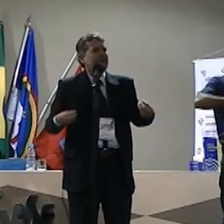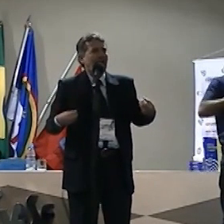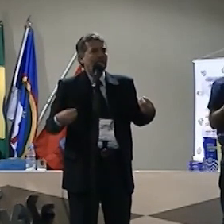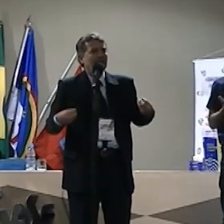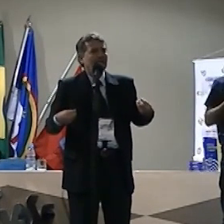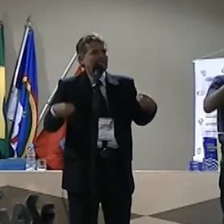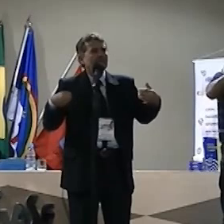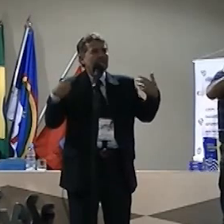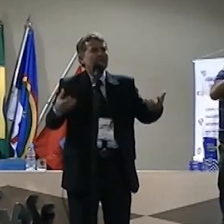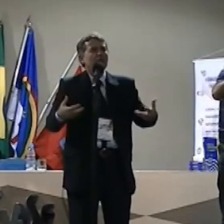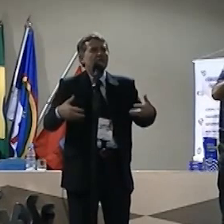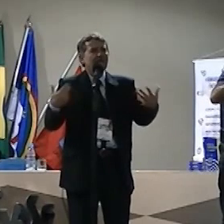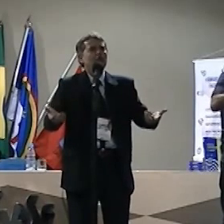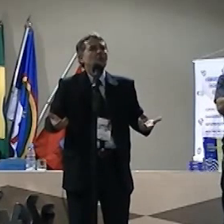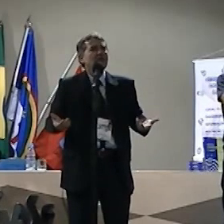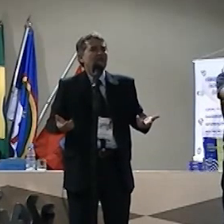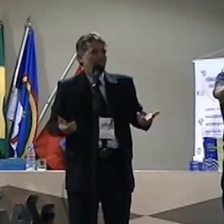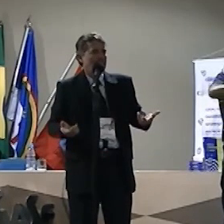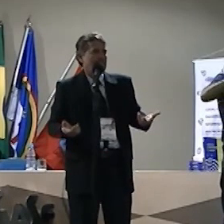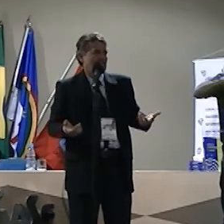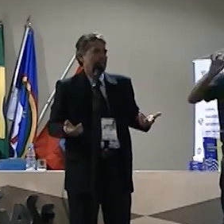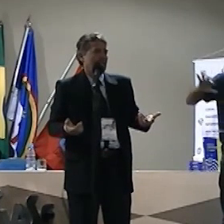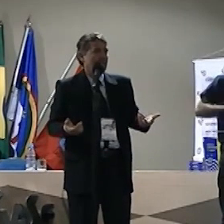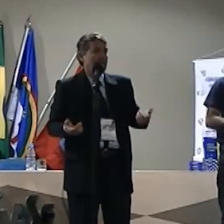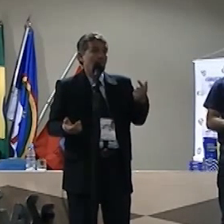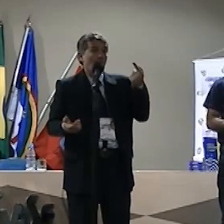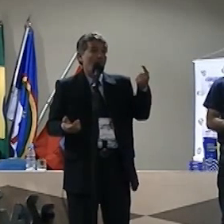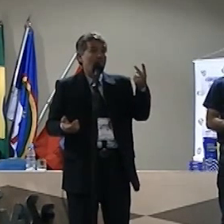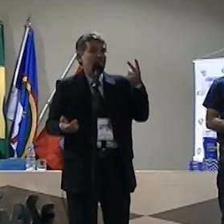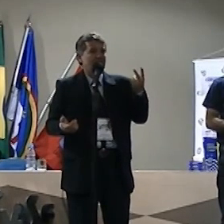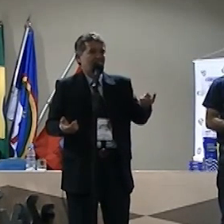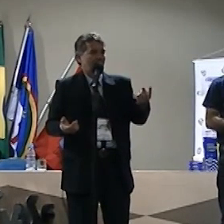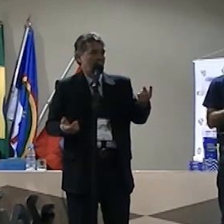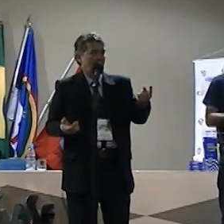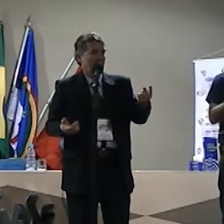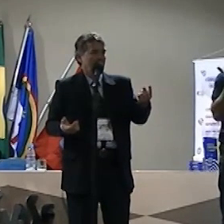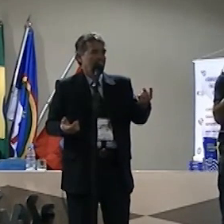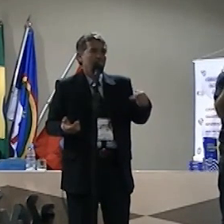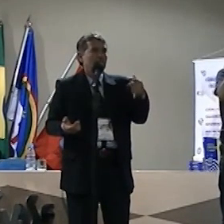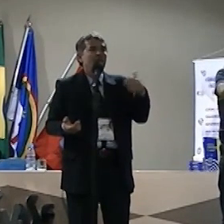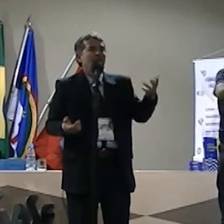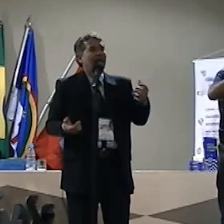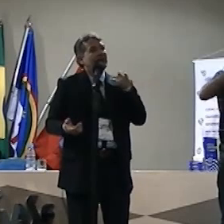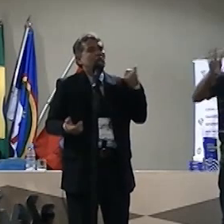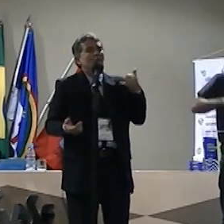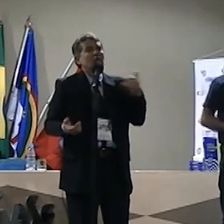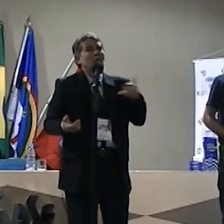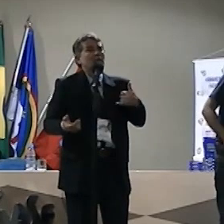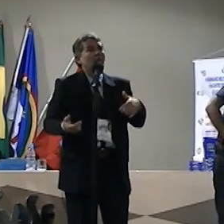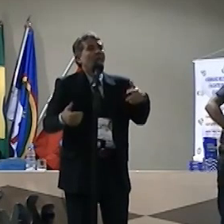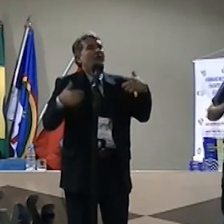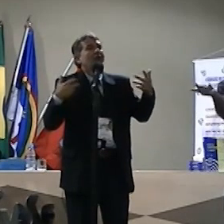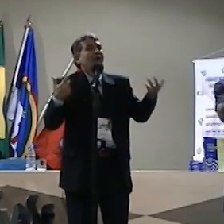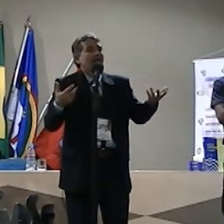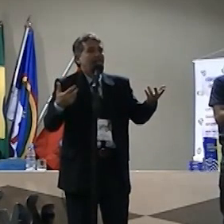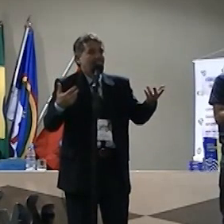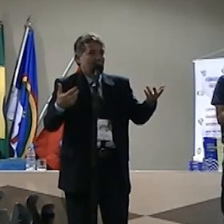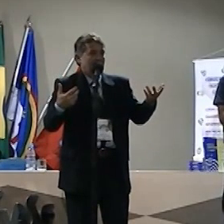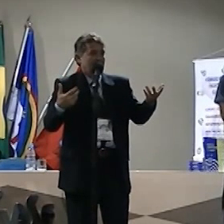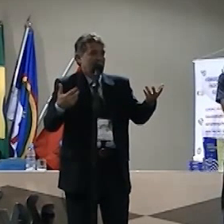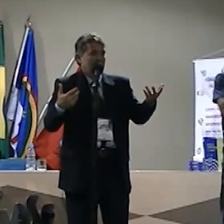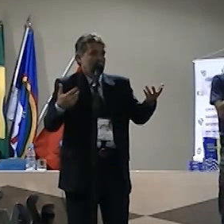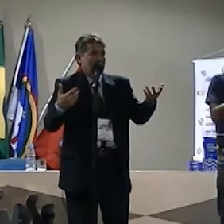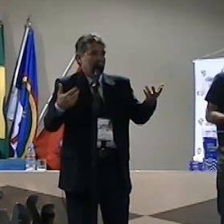de pensar. Então vamos resolver e assumir nossas responsabilidades com erros e acertos. E não quando errar, desculpa, por que eu